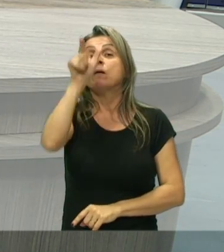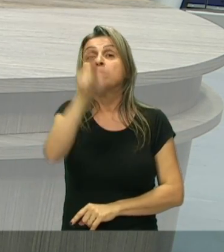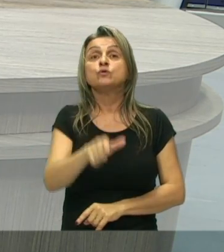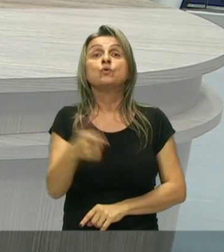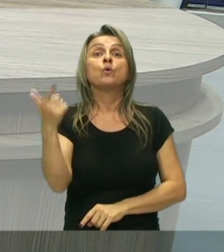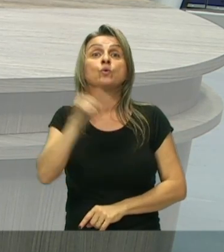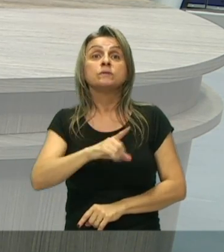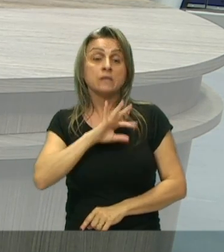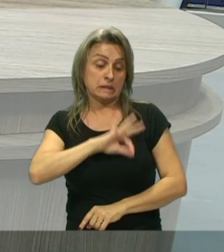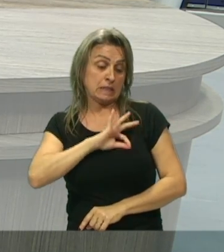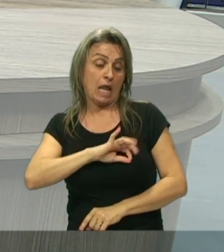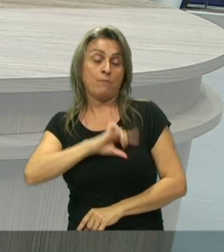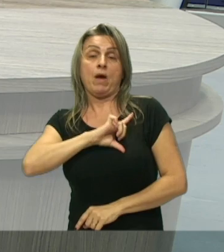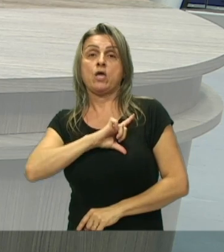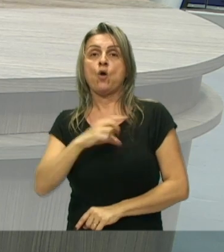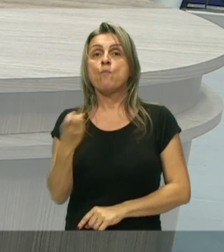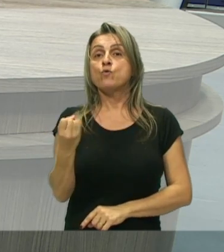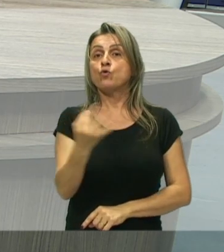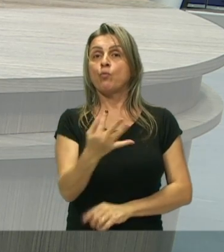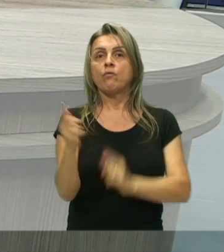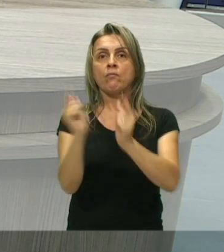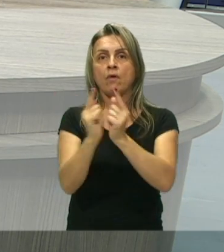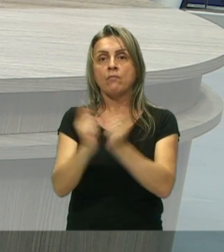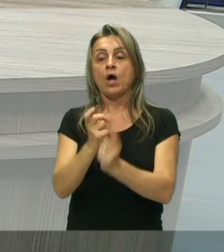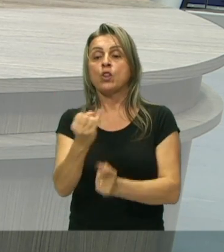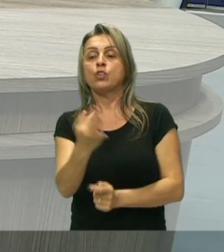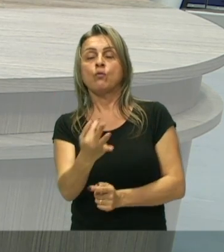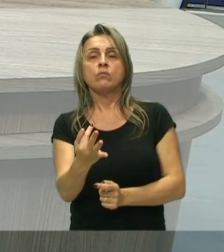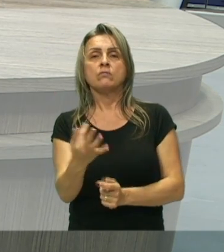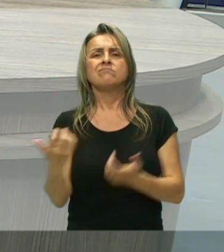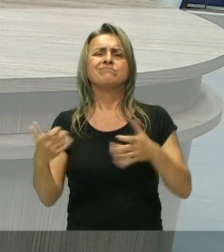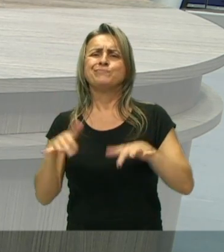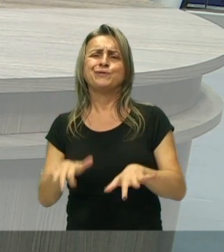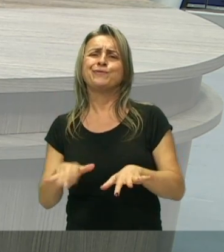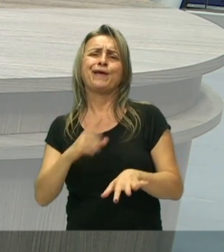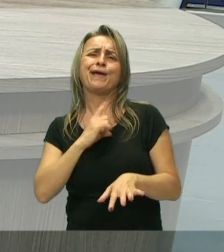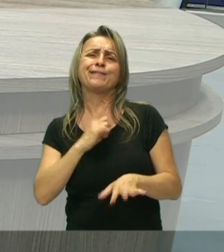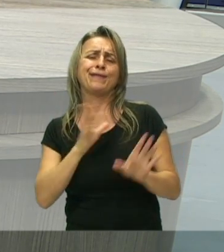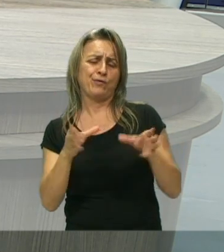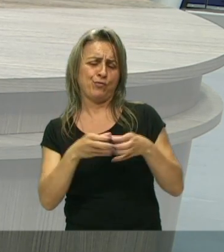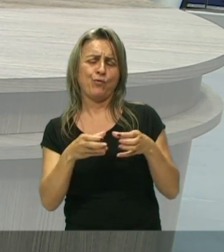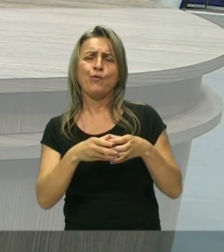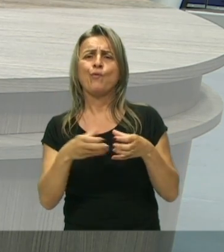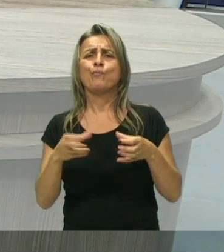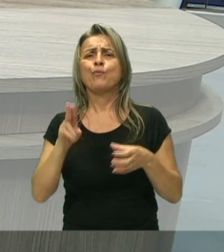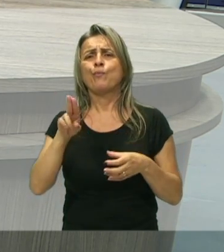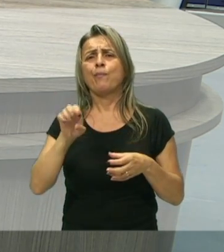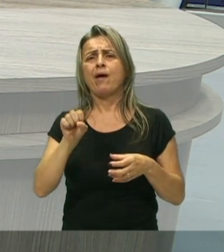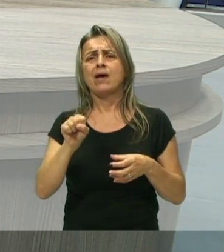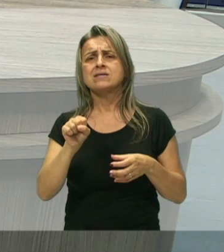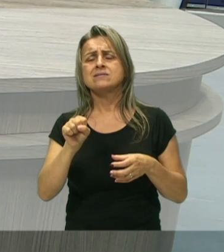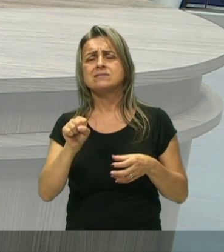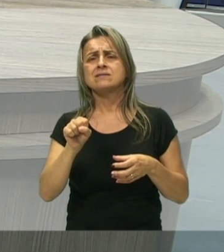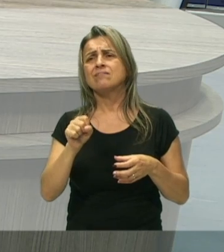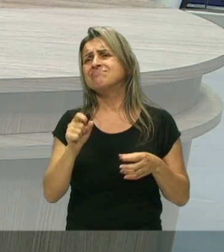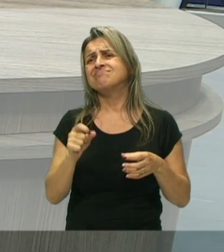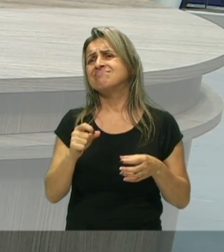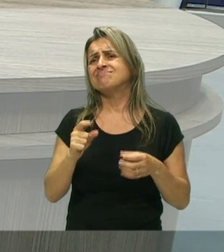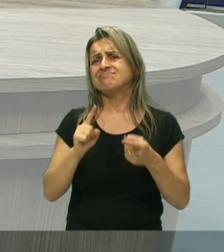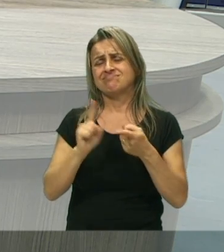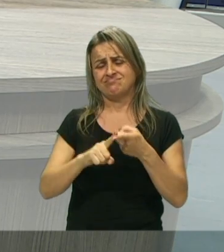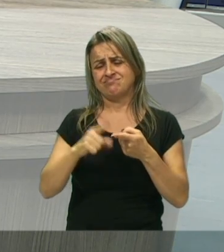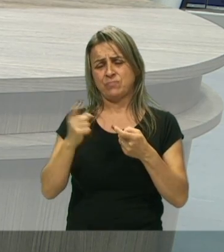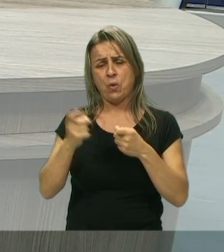número, ele não vai querer manter uma equipe, por exemplo, num posto com um médico, um enfermeiro, um atendente,